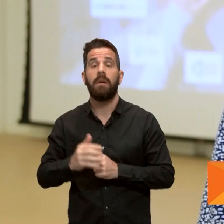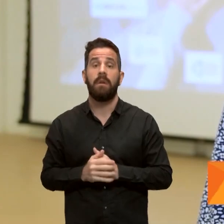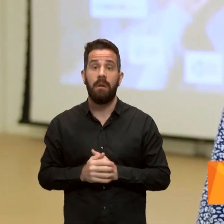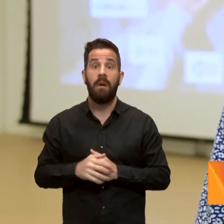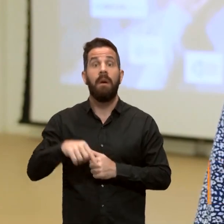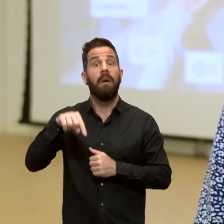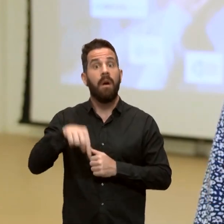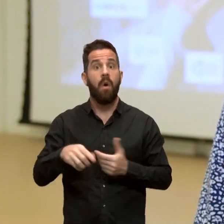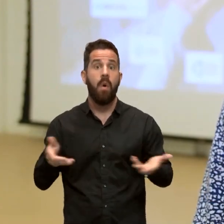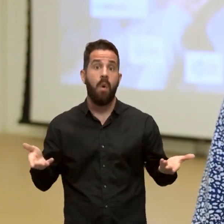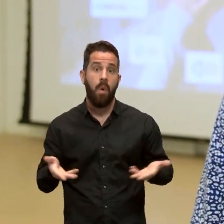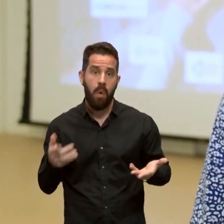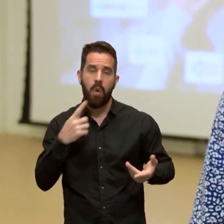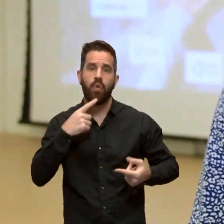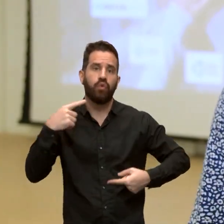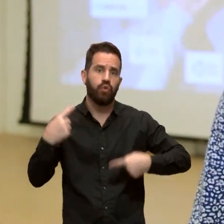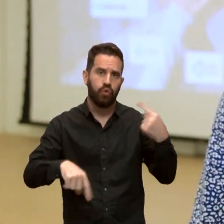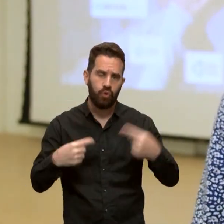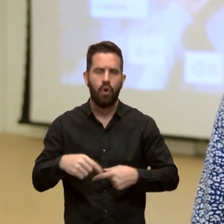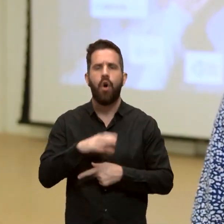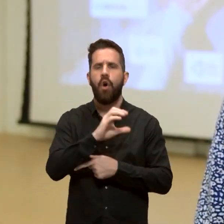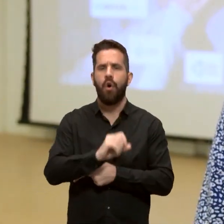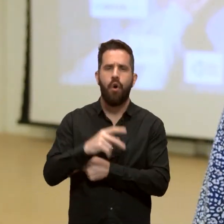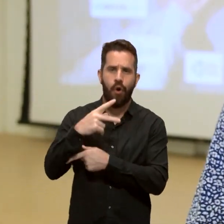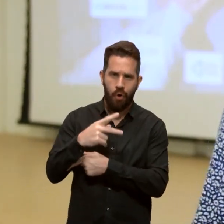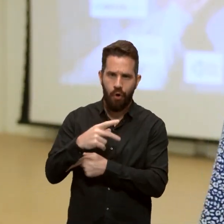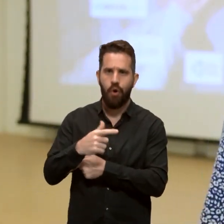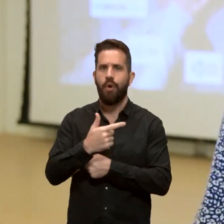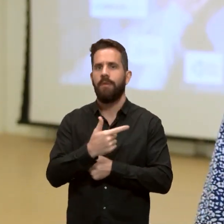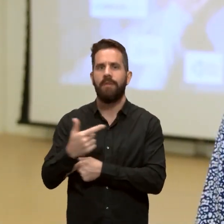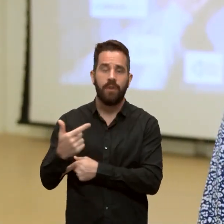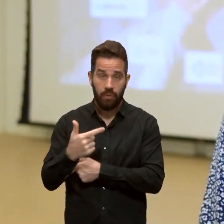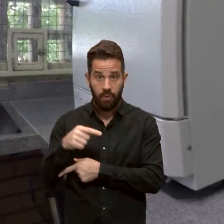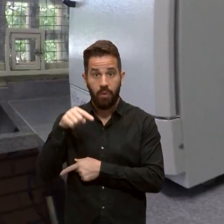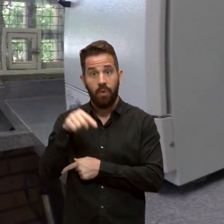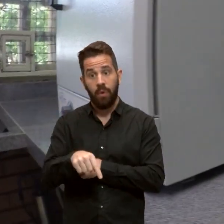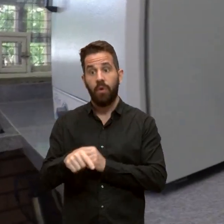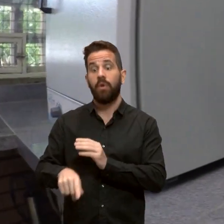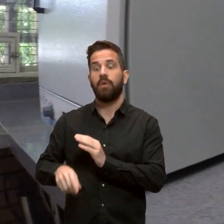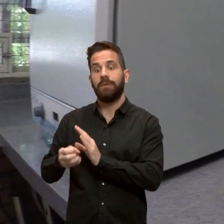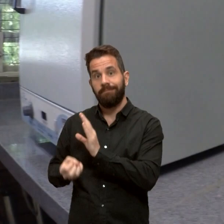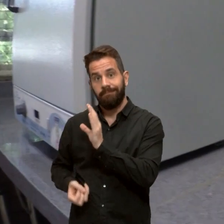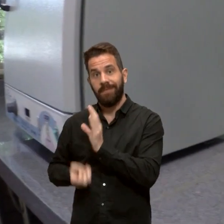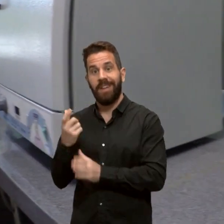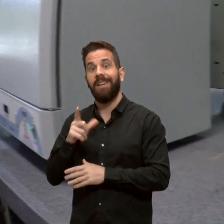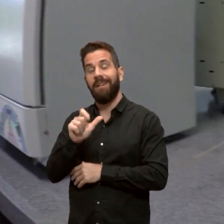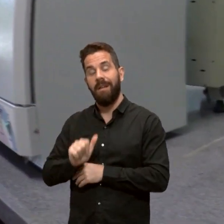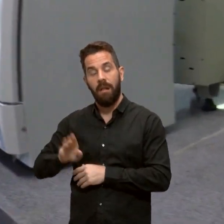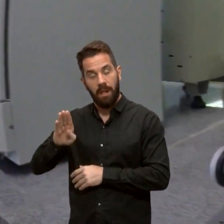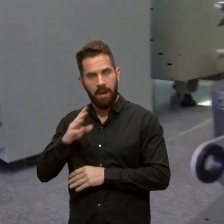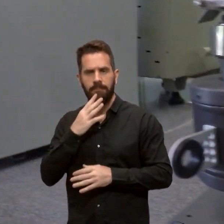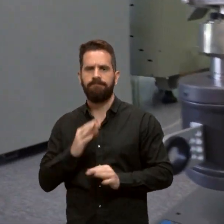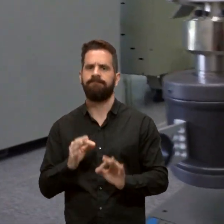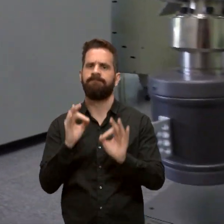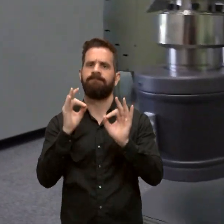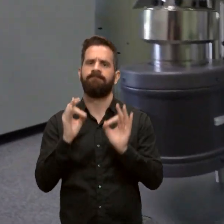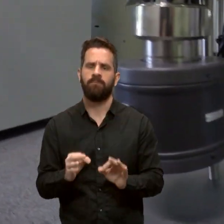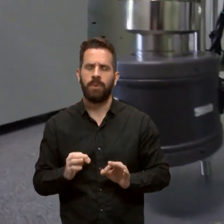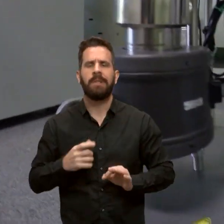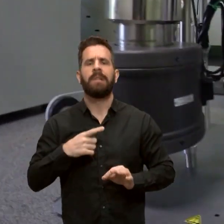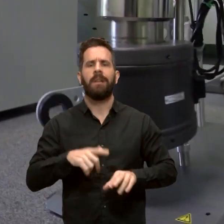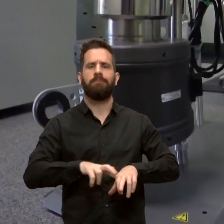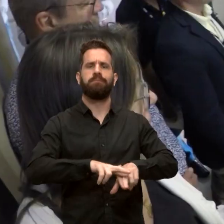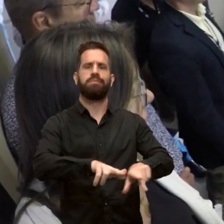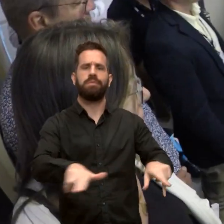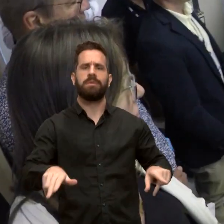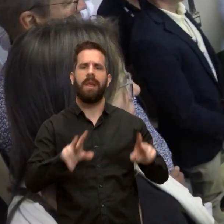estamos discutindo a COP22 e esse projeto, com a inauguração desse laboratório, ele traz exatamente todas essas questões